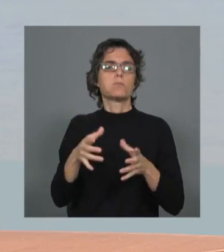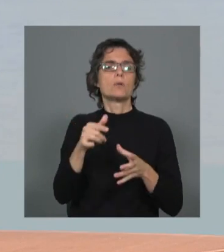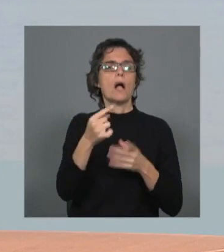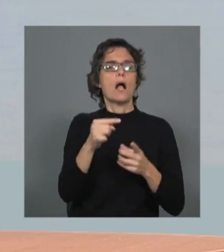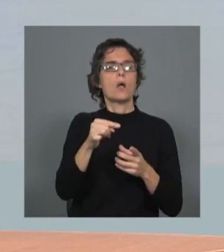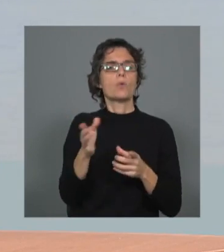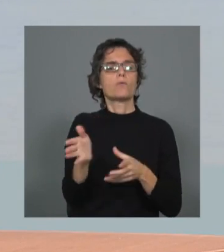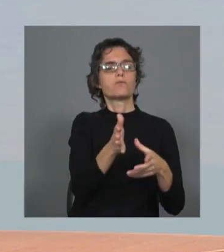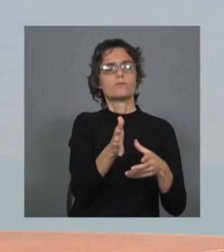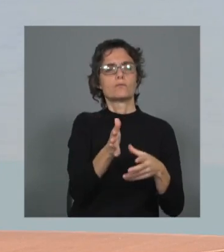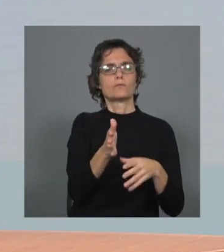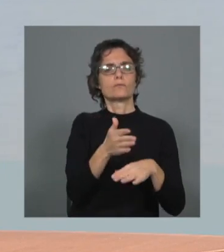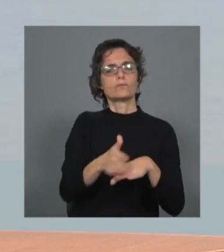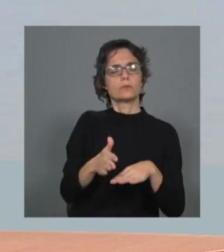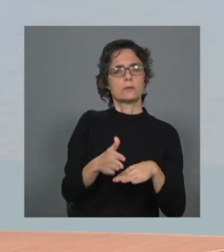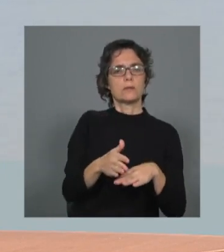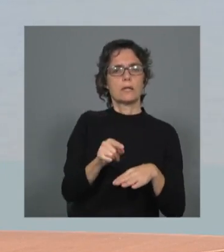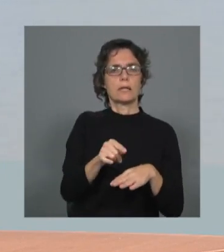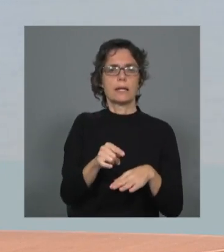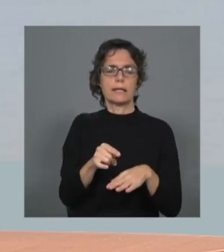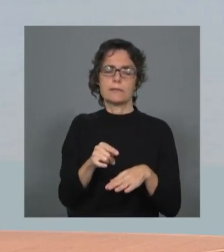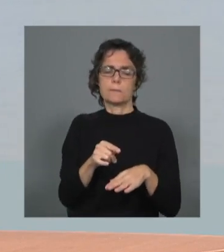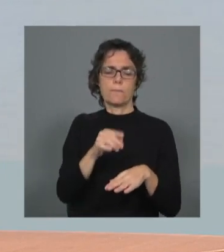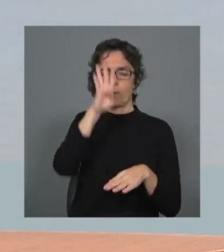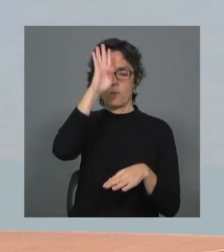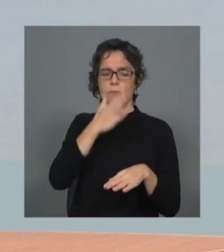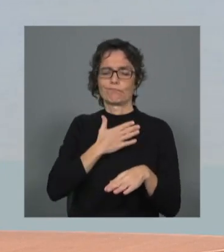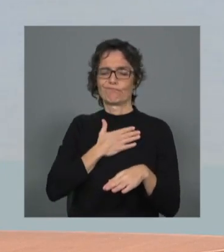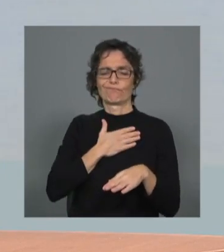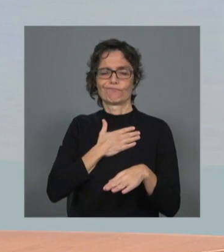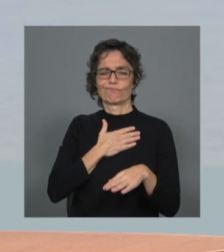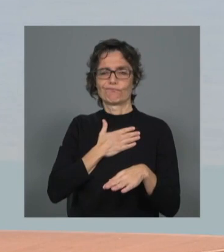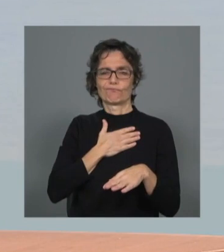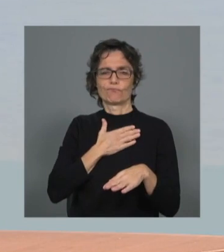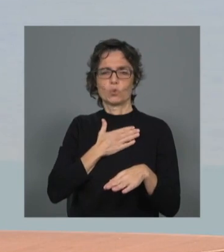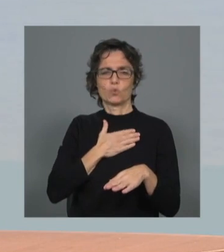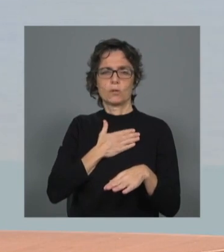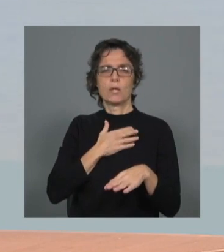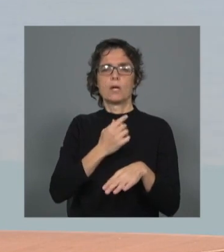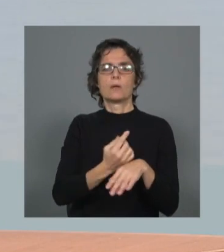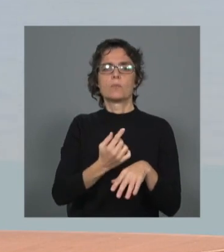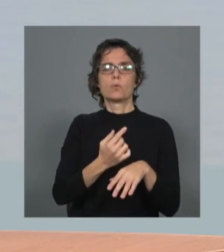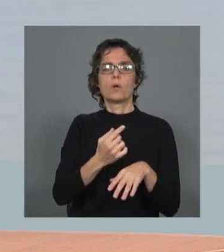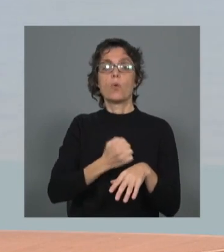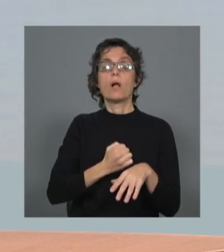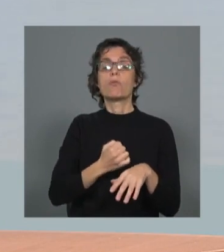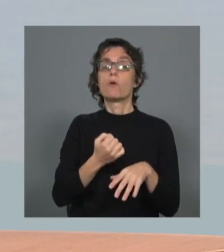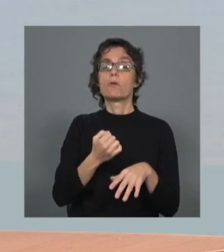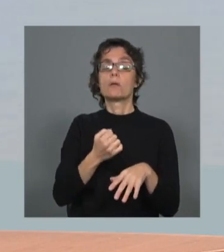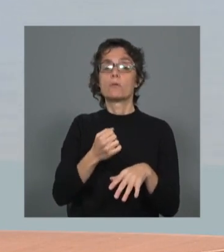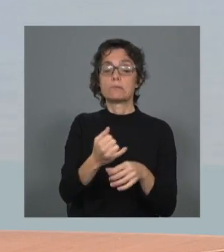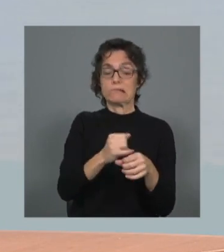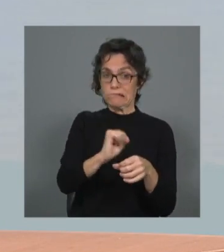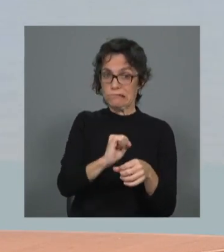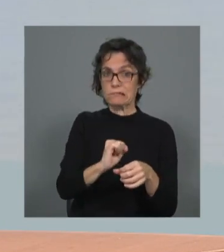Isso é uma espinha atravessada na garganta até hoje. Porque o próprio Papa disse, os católicos das ilhas eram favoráveis à independência da Grécia,